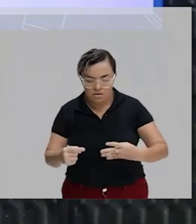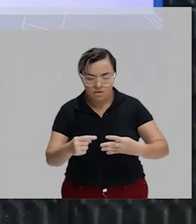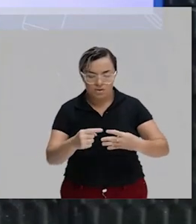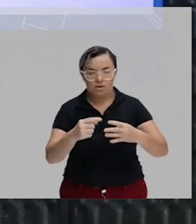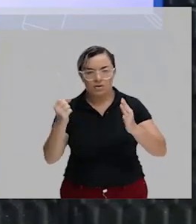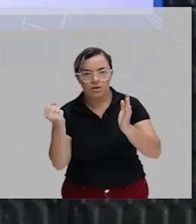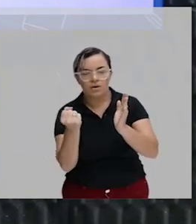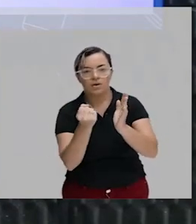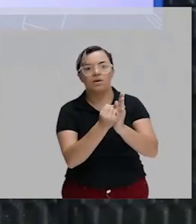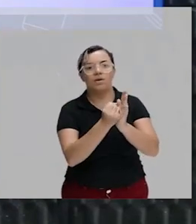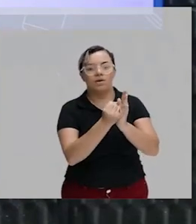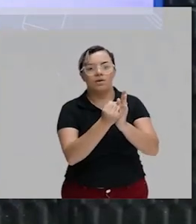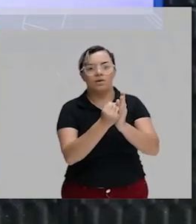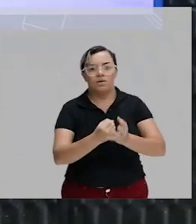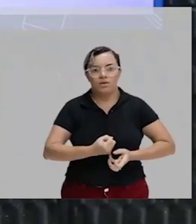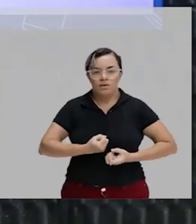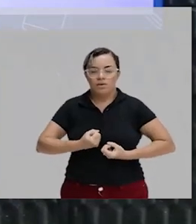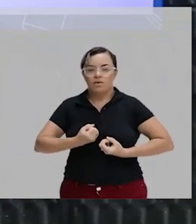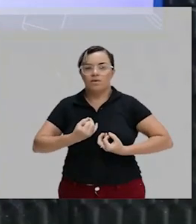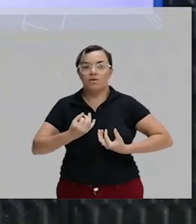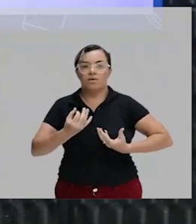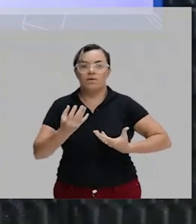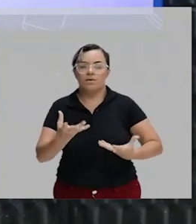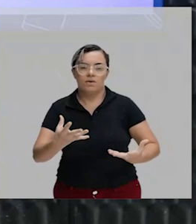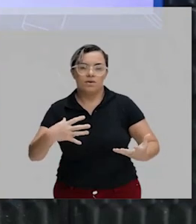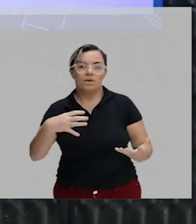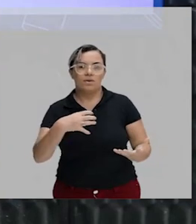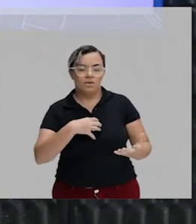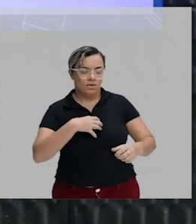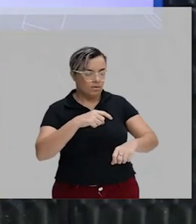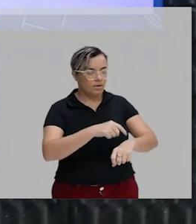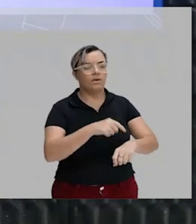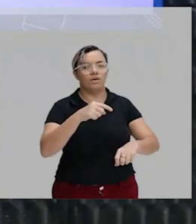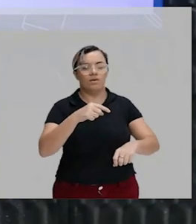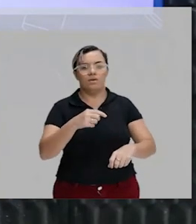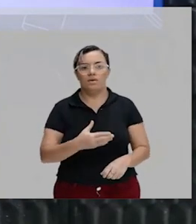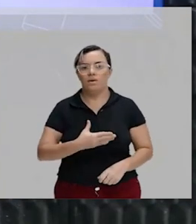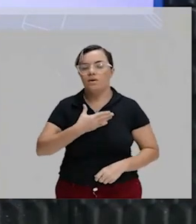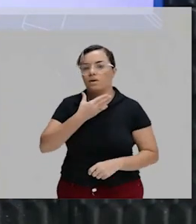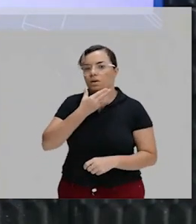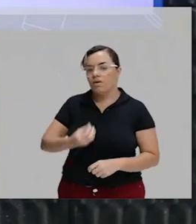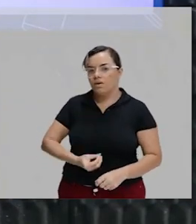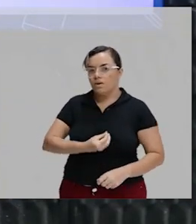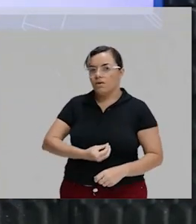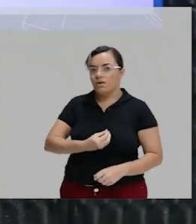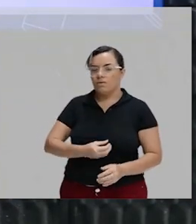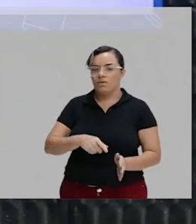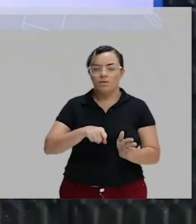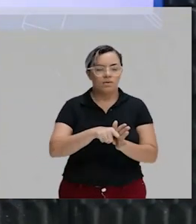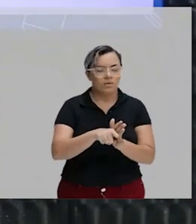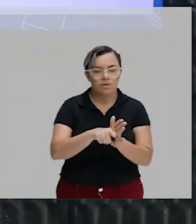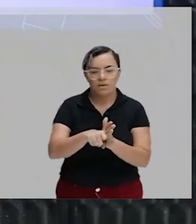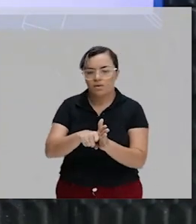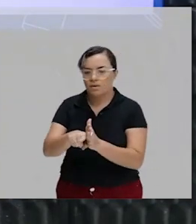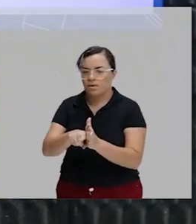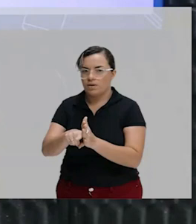tentar expressar eh esse momento onde o homem vive essa investigação se afasta um